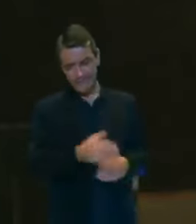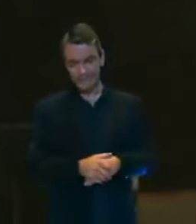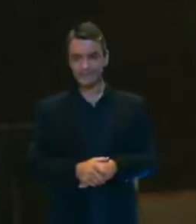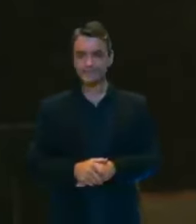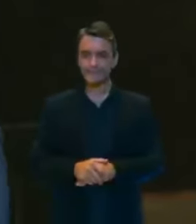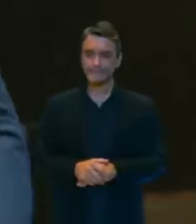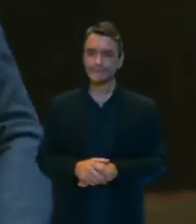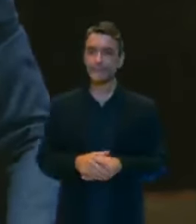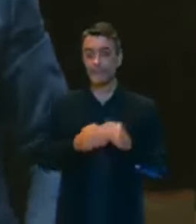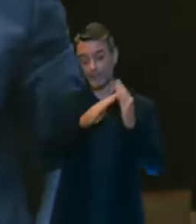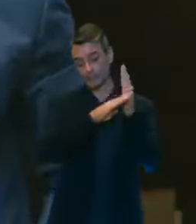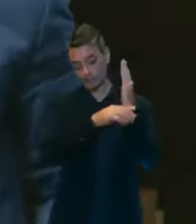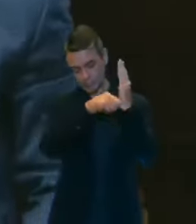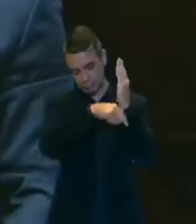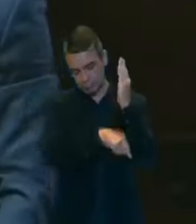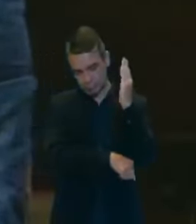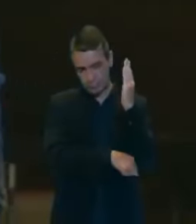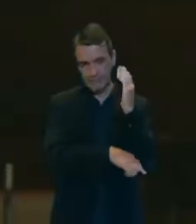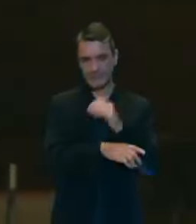Aí eu desci na portaria.